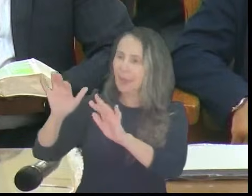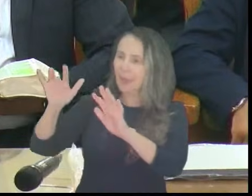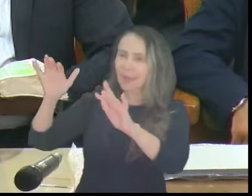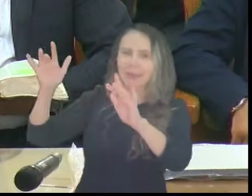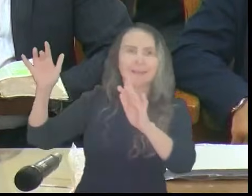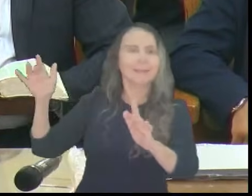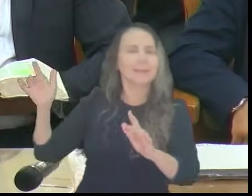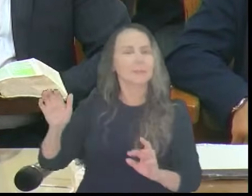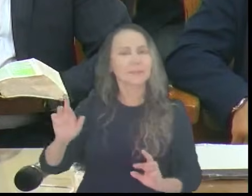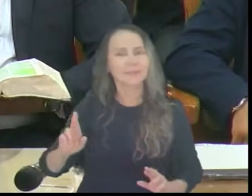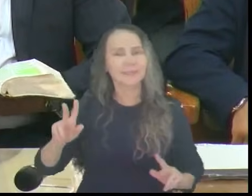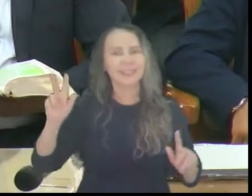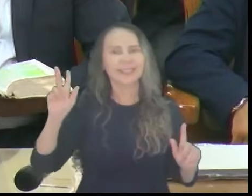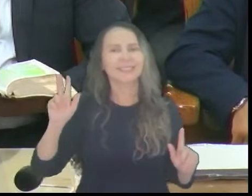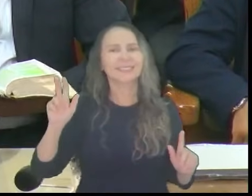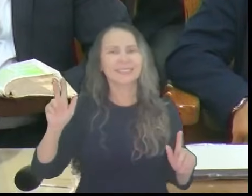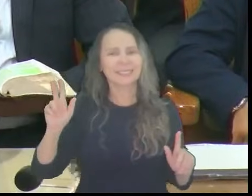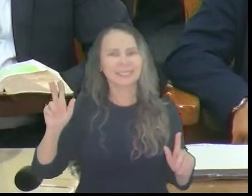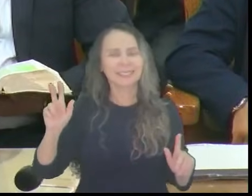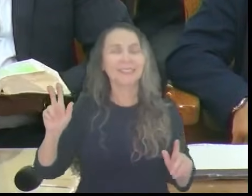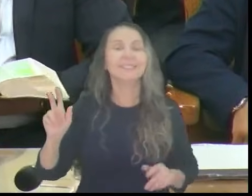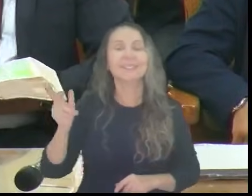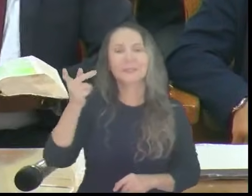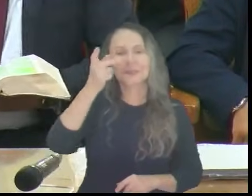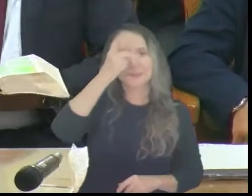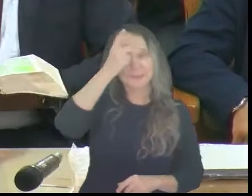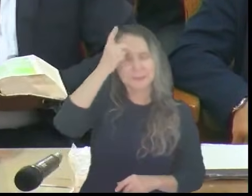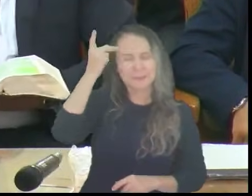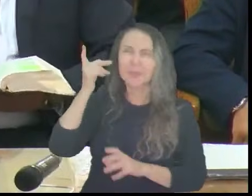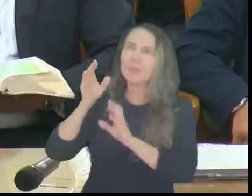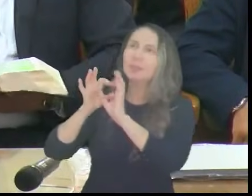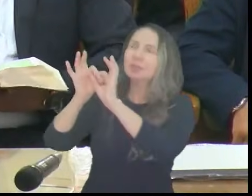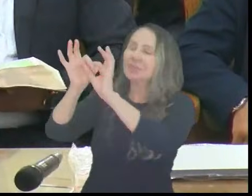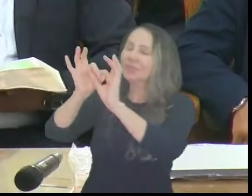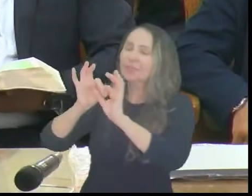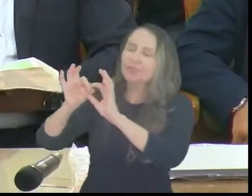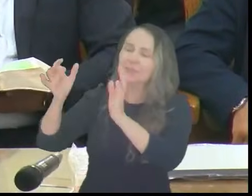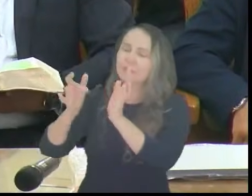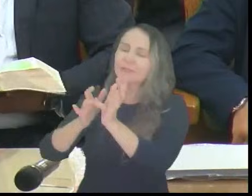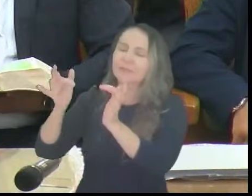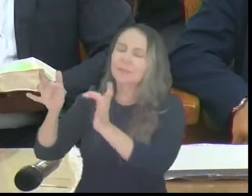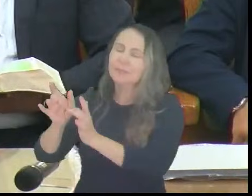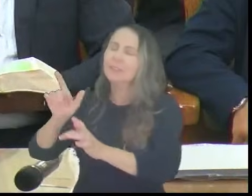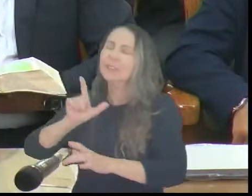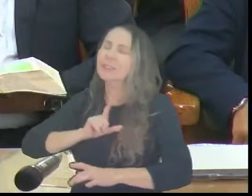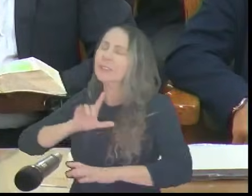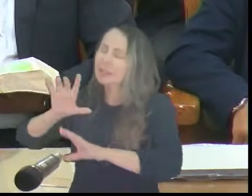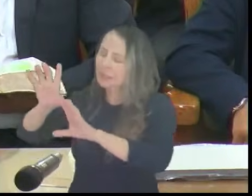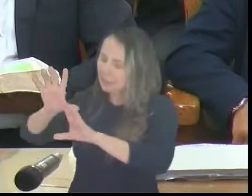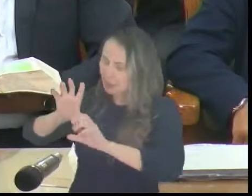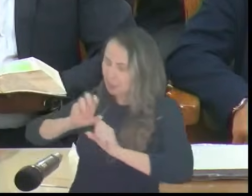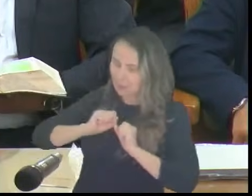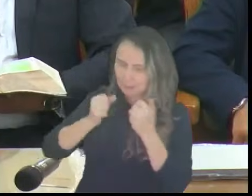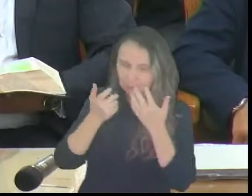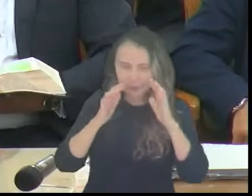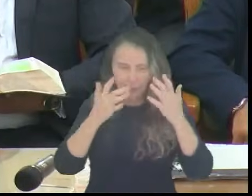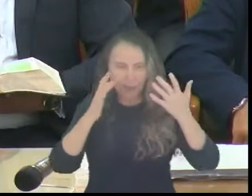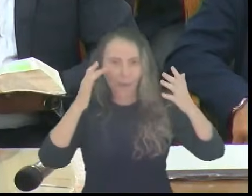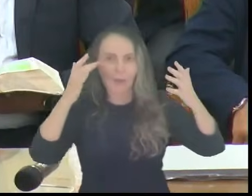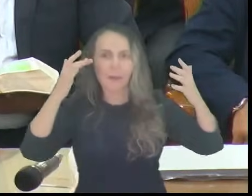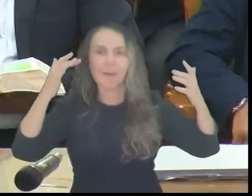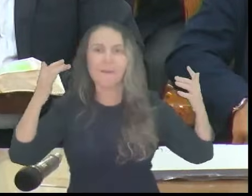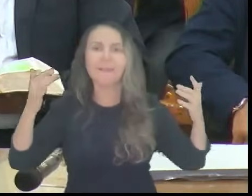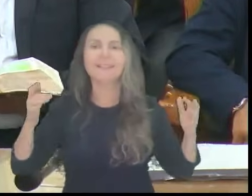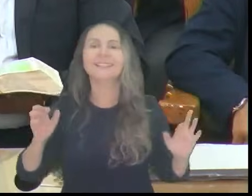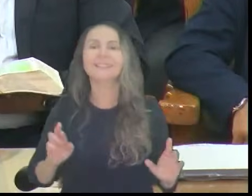diferente. Quem esteve com Jesus tem uma glória diferente na sua vida.